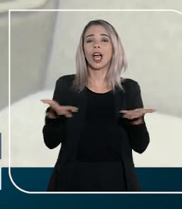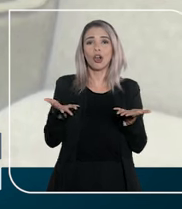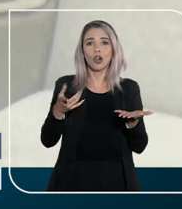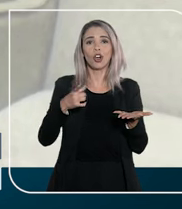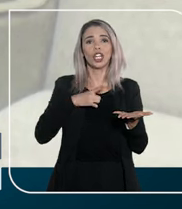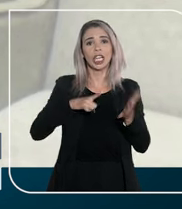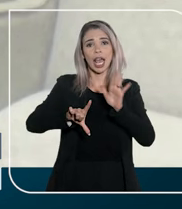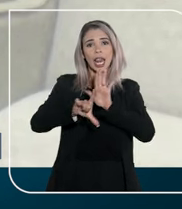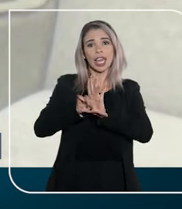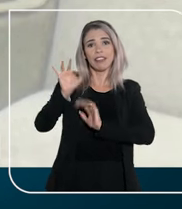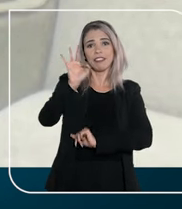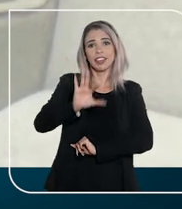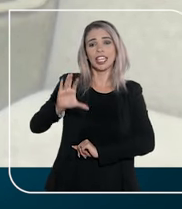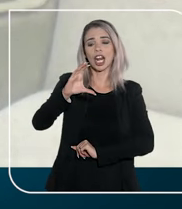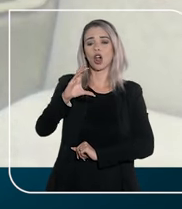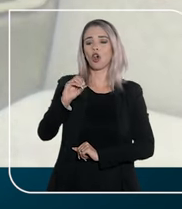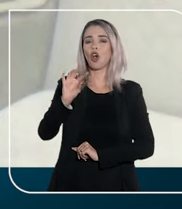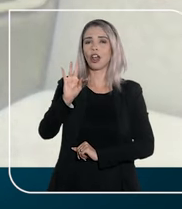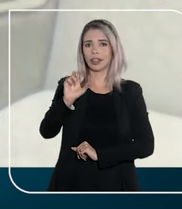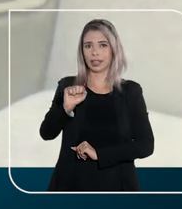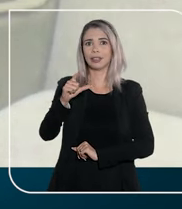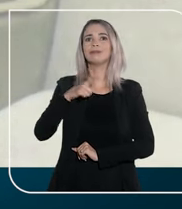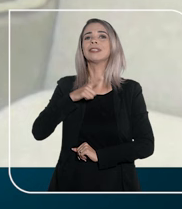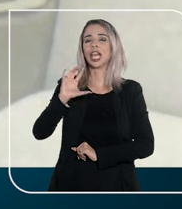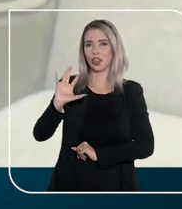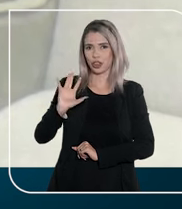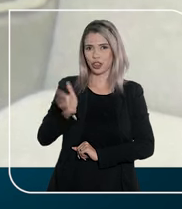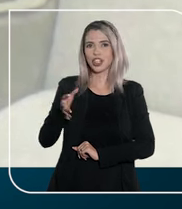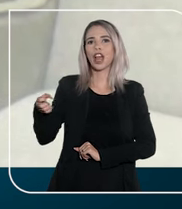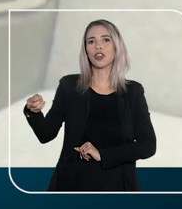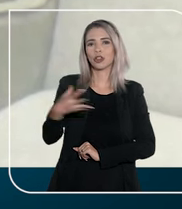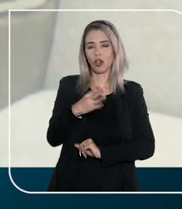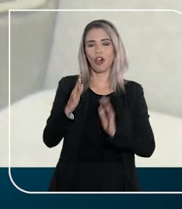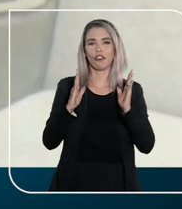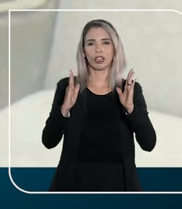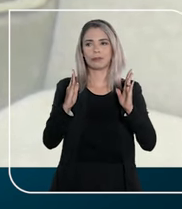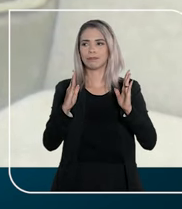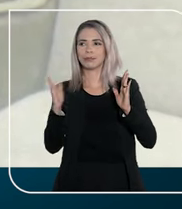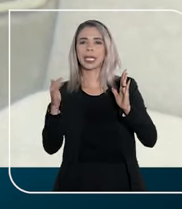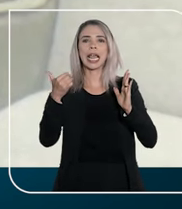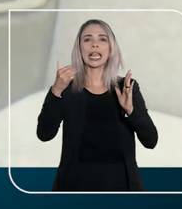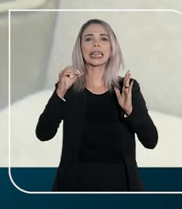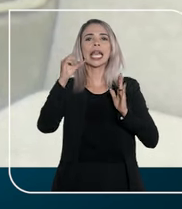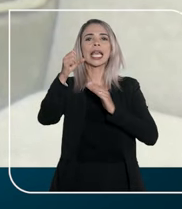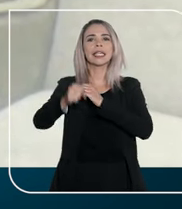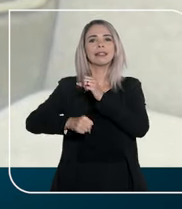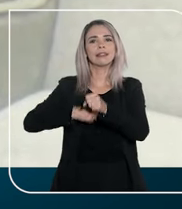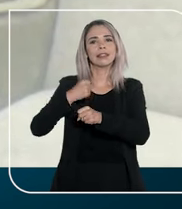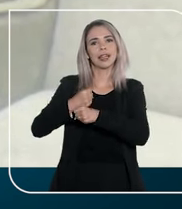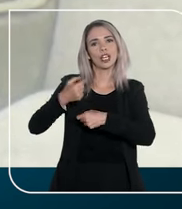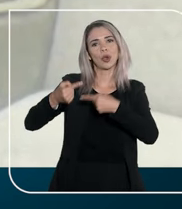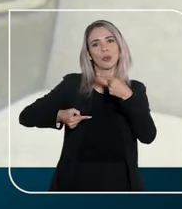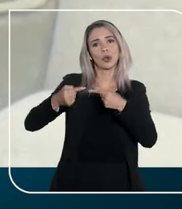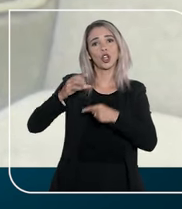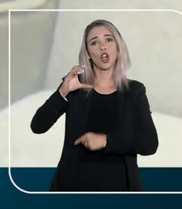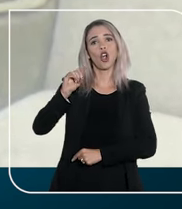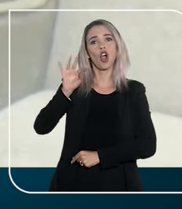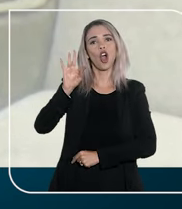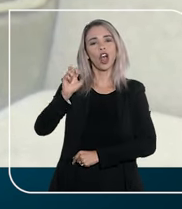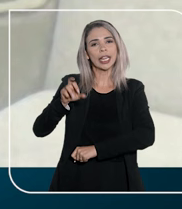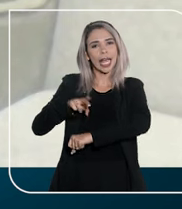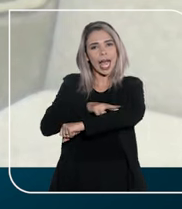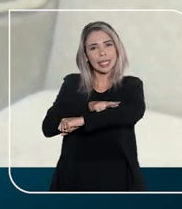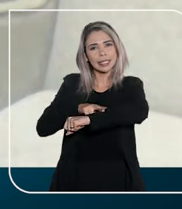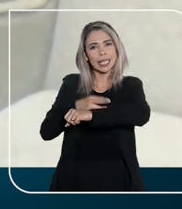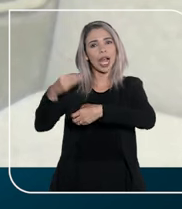Lei Federal das Cotas, né? Houve uma nova lei que prorrogou por mais 10 anos essa política de cotas raciais nos